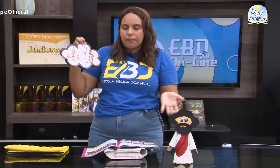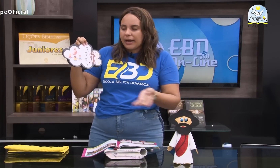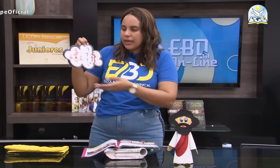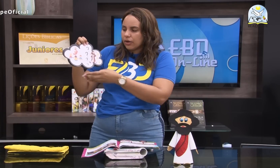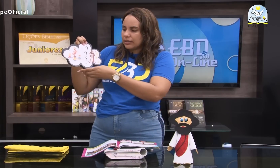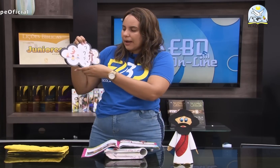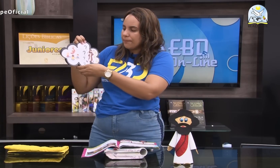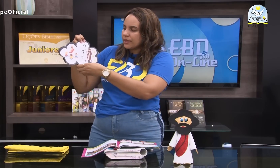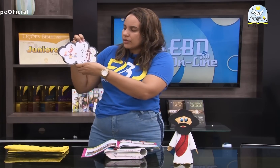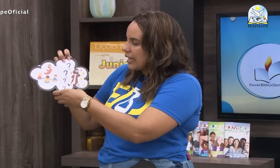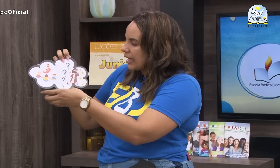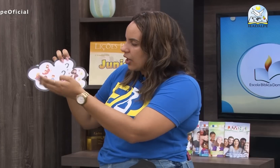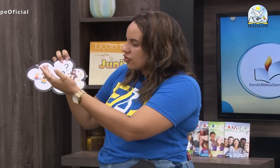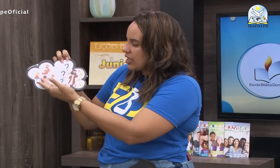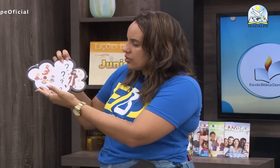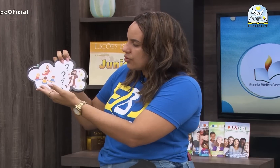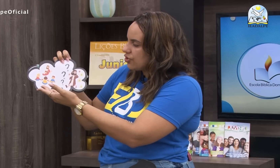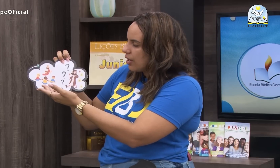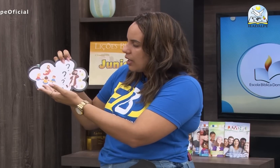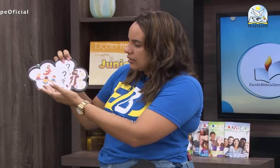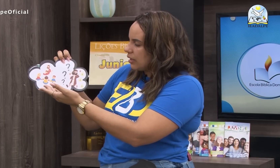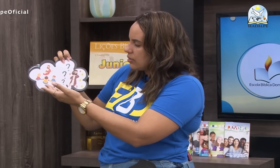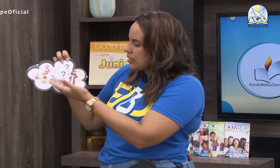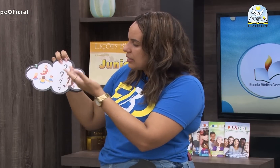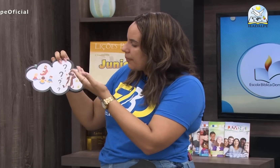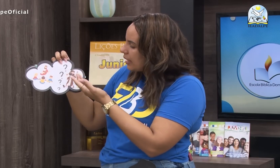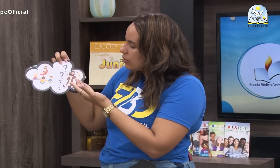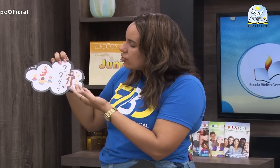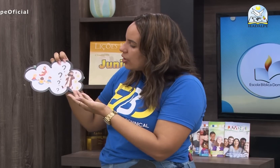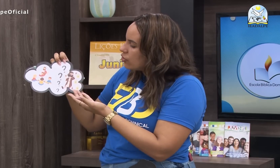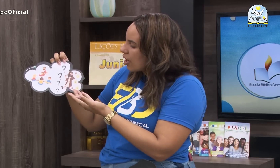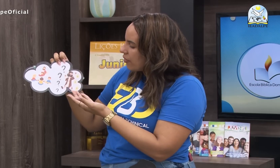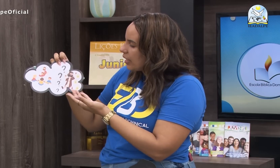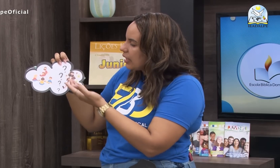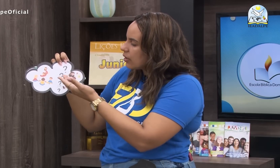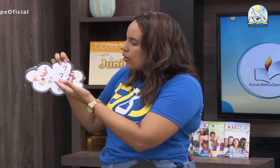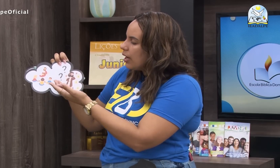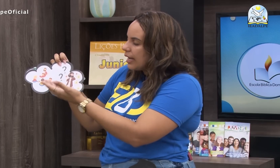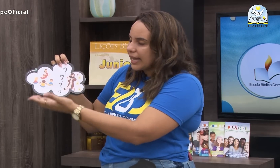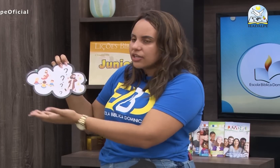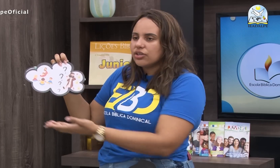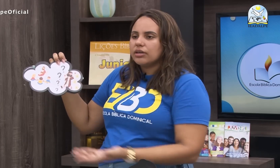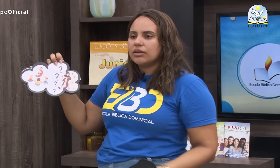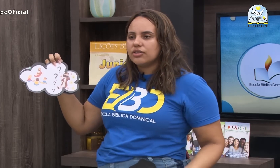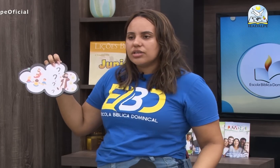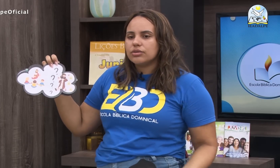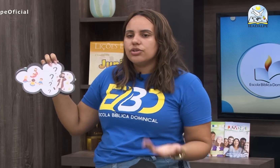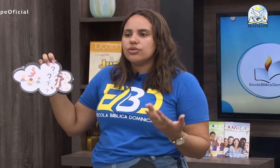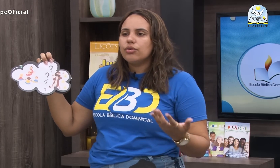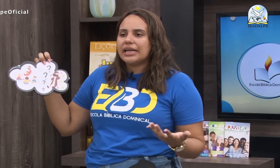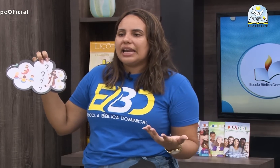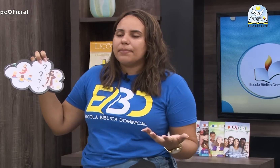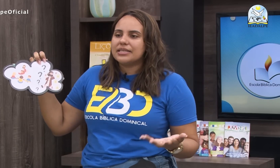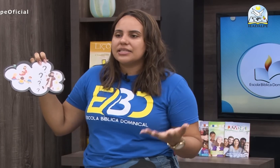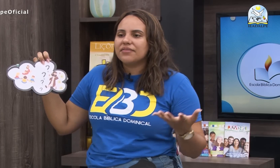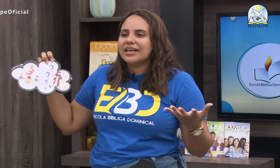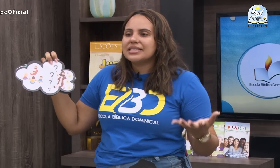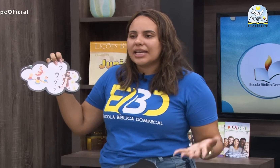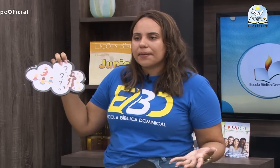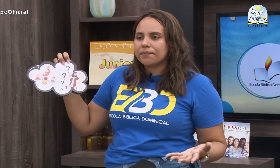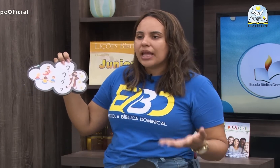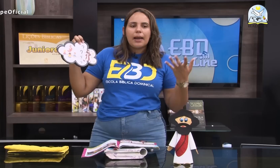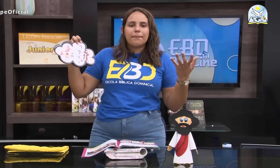forma maior, tá? Então tá aqui, ó, Jesus dando os ensinamentos e o jovem rico questionando a Jesus o que ele